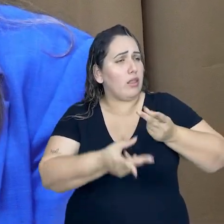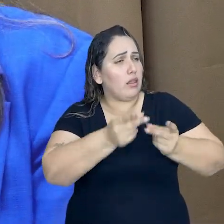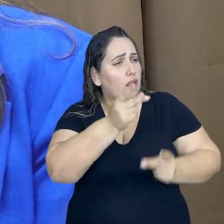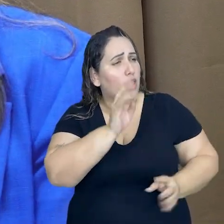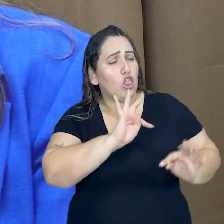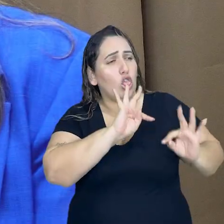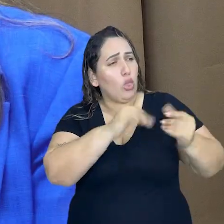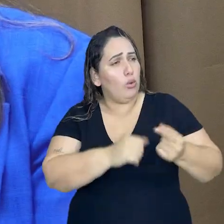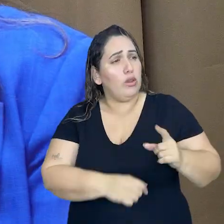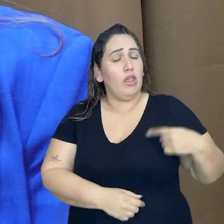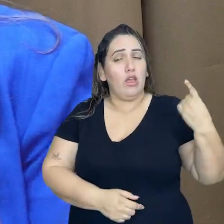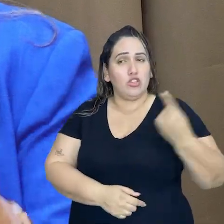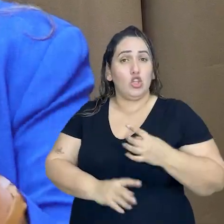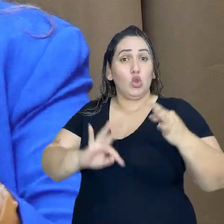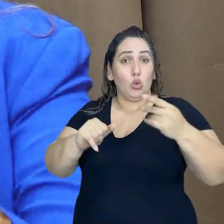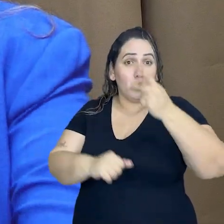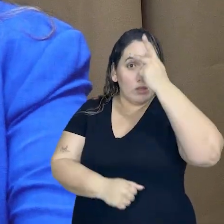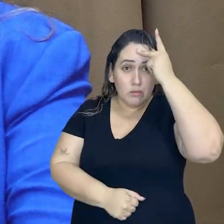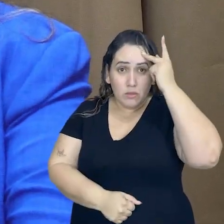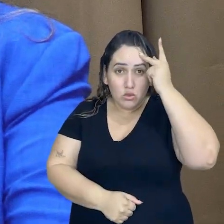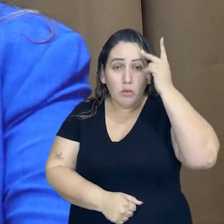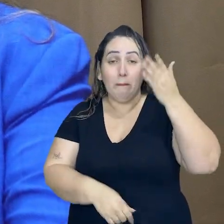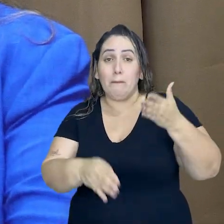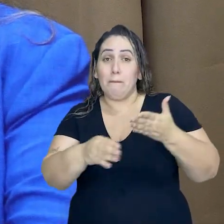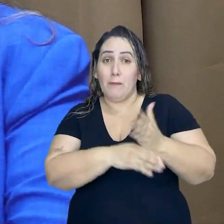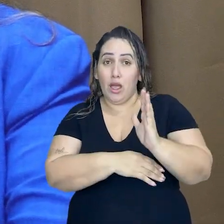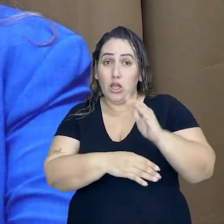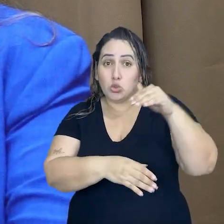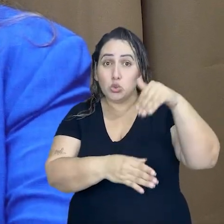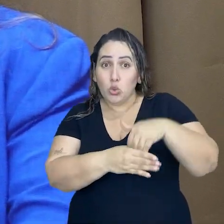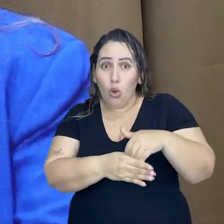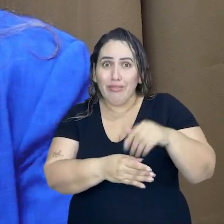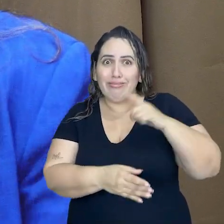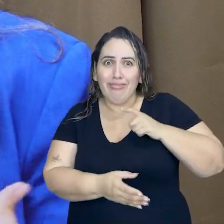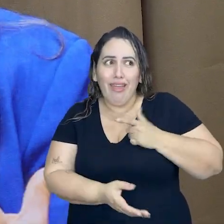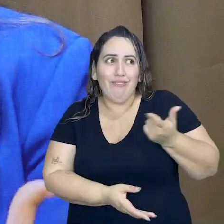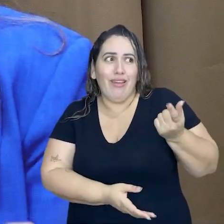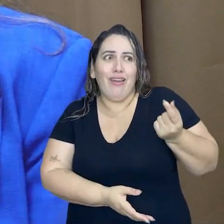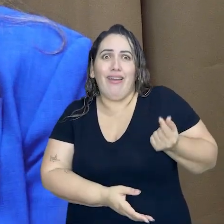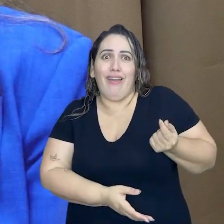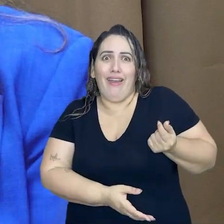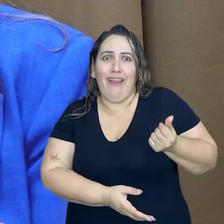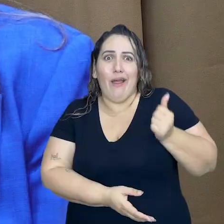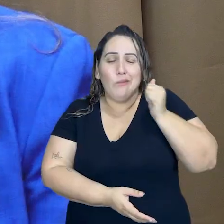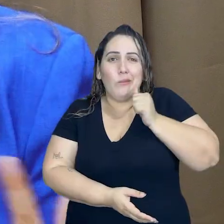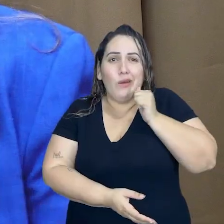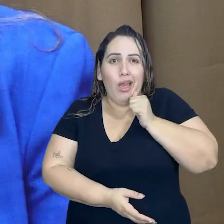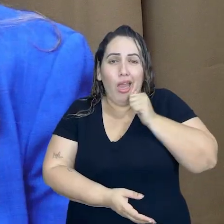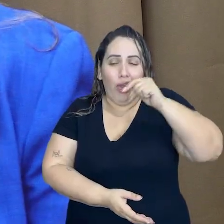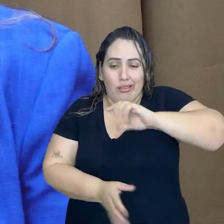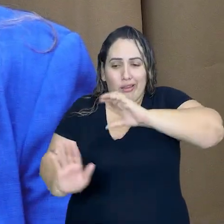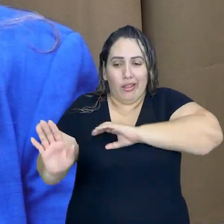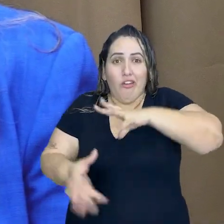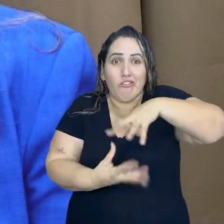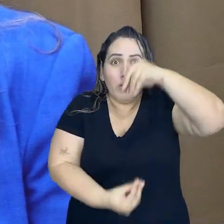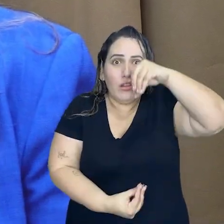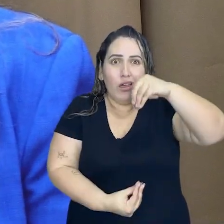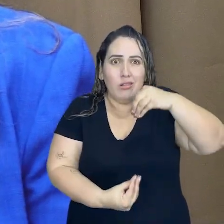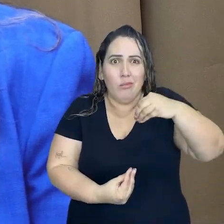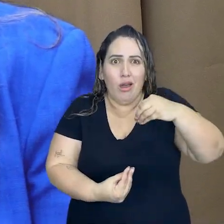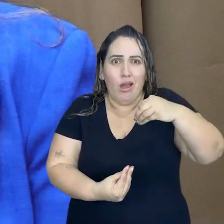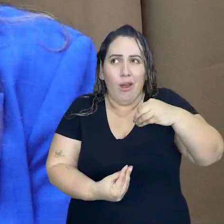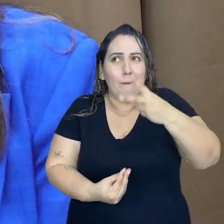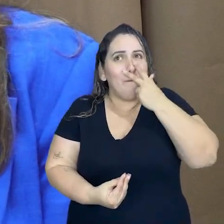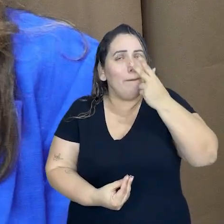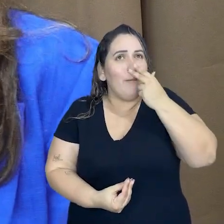foram eleitas nessa chapa, elas se beneficiaram dessa pessoa fantasma. Então, ela criou uma tese e riram dela,